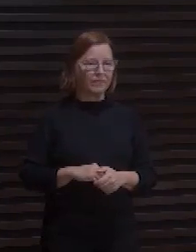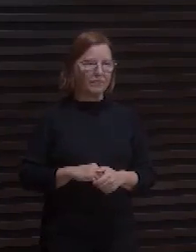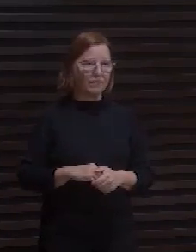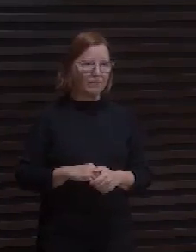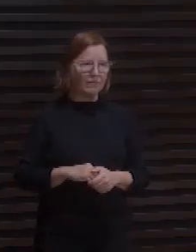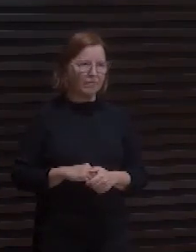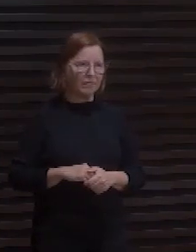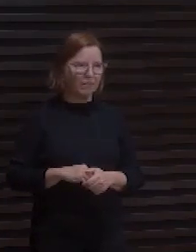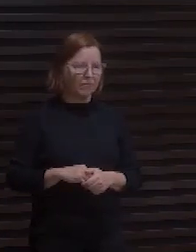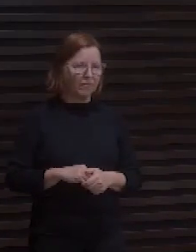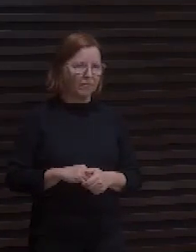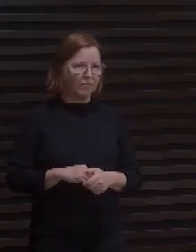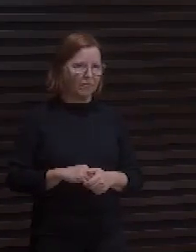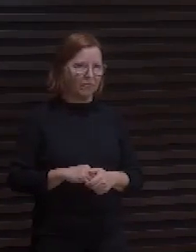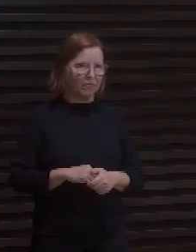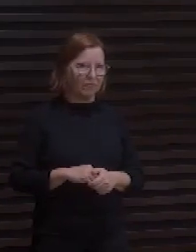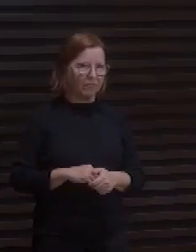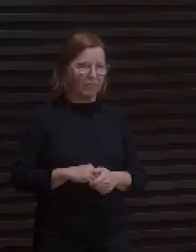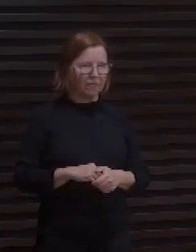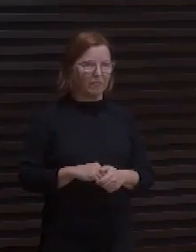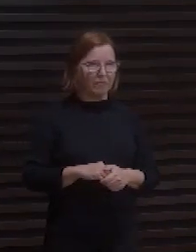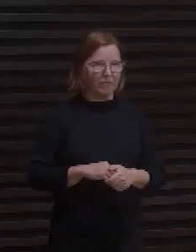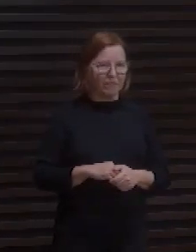Mas nós vamos ver a seguir a razão.